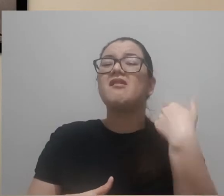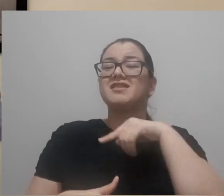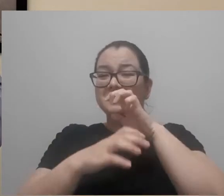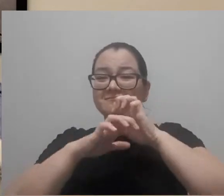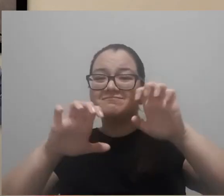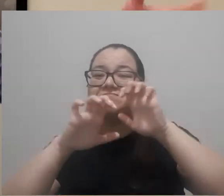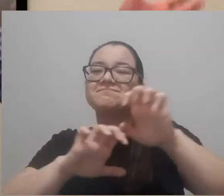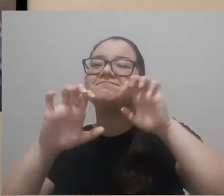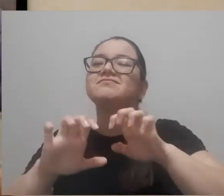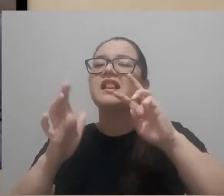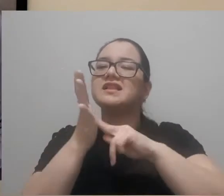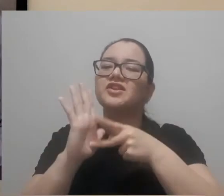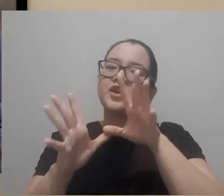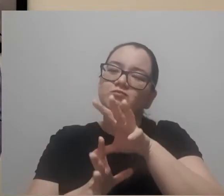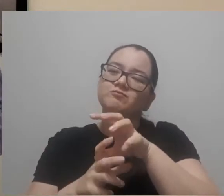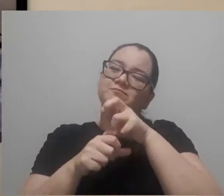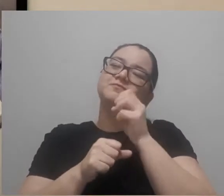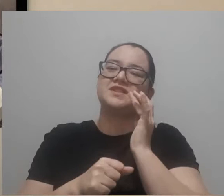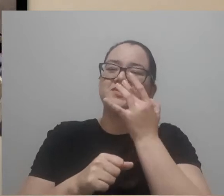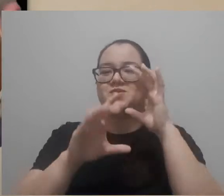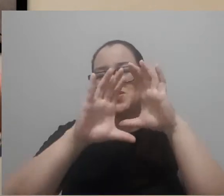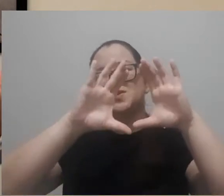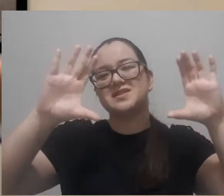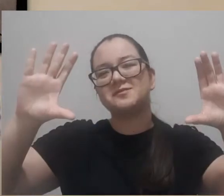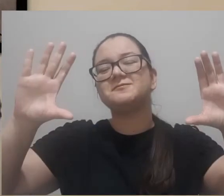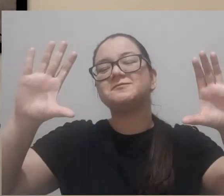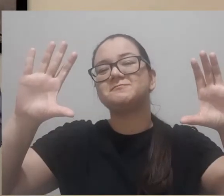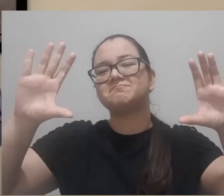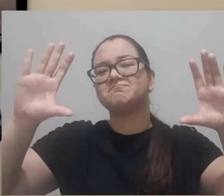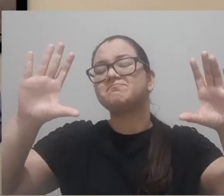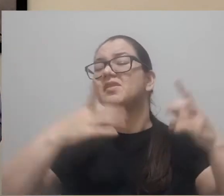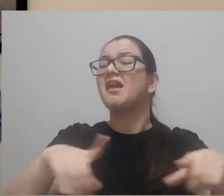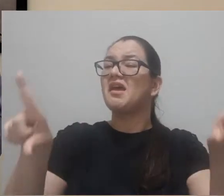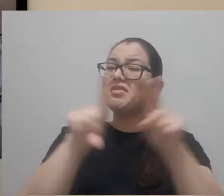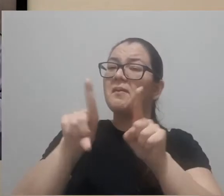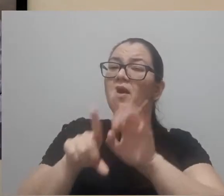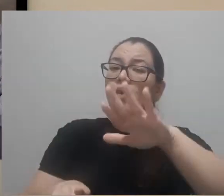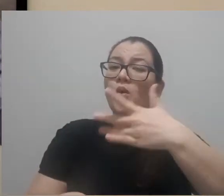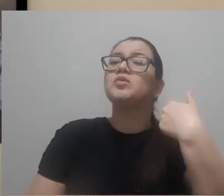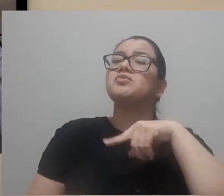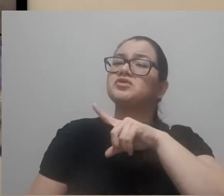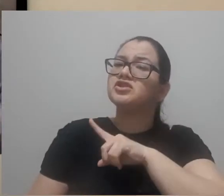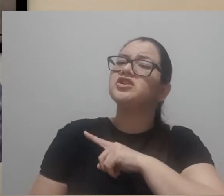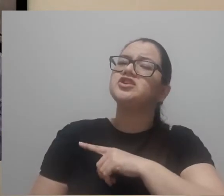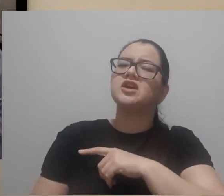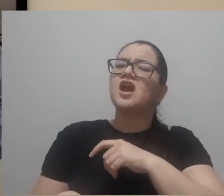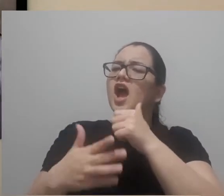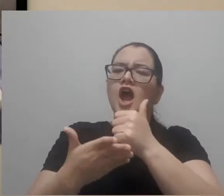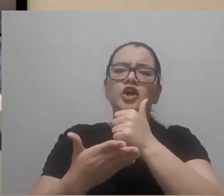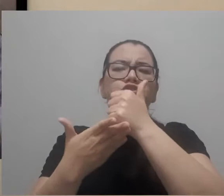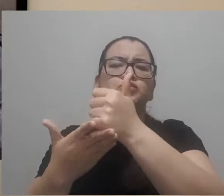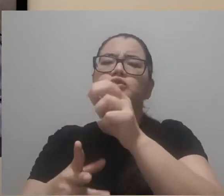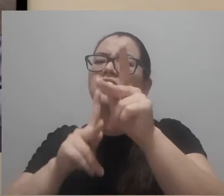céus. Acumulamos tesouro nos céus quando nós voluntariamente auxiliamos as pessoas no seu crescimento